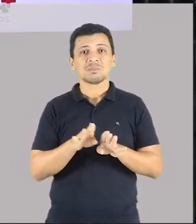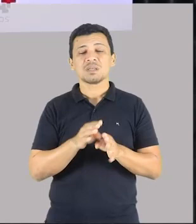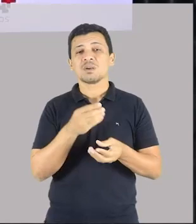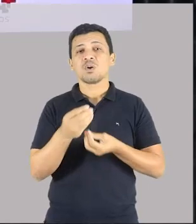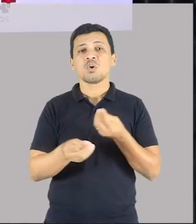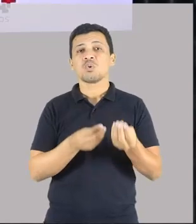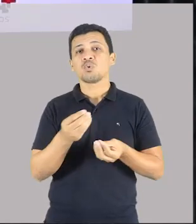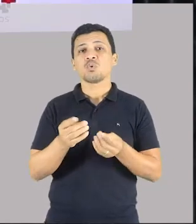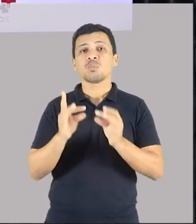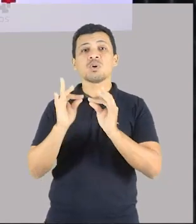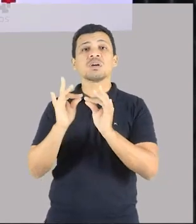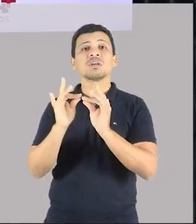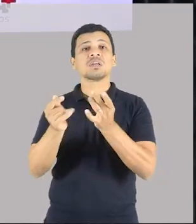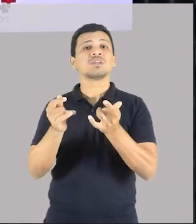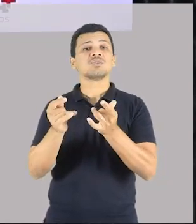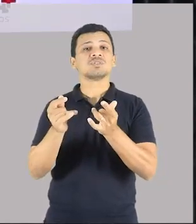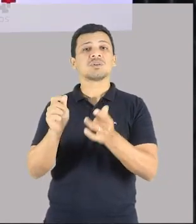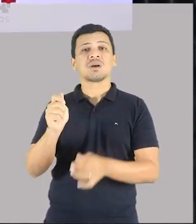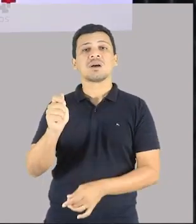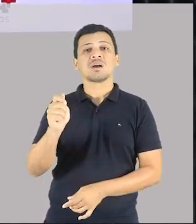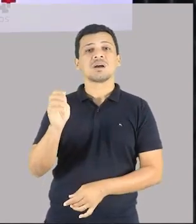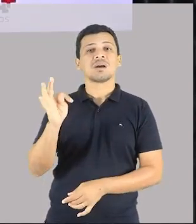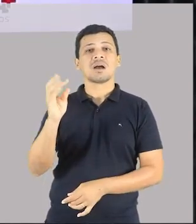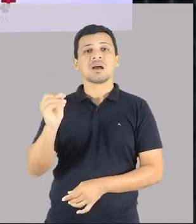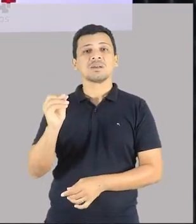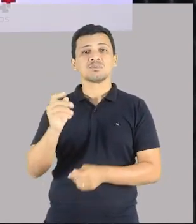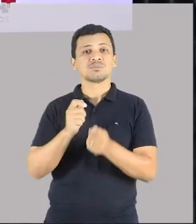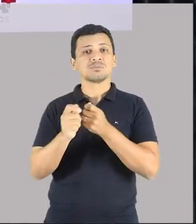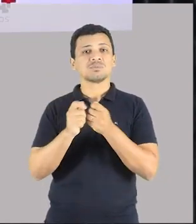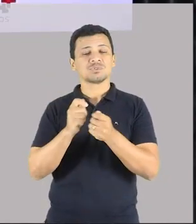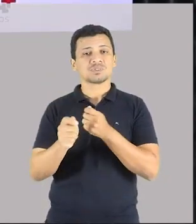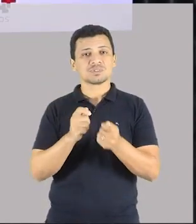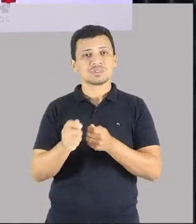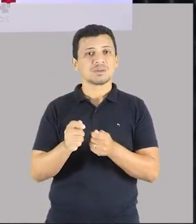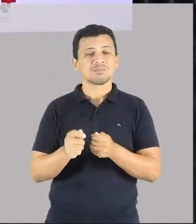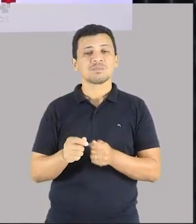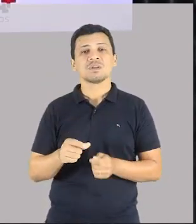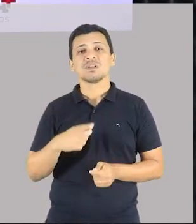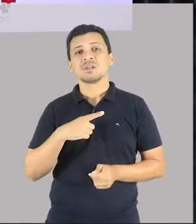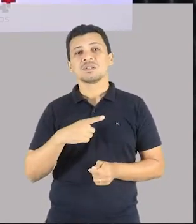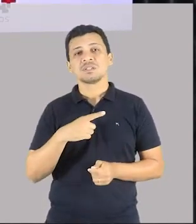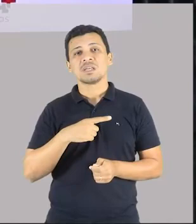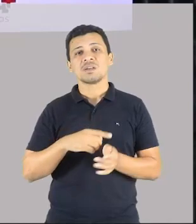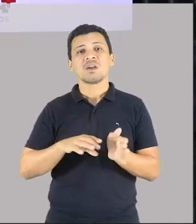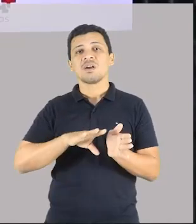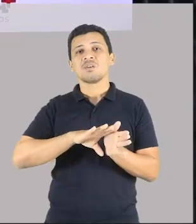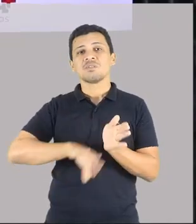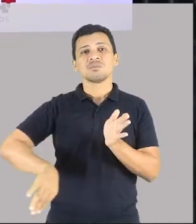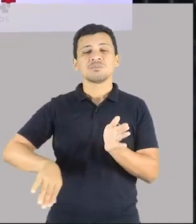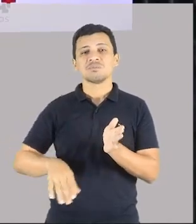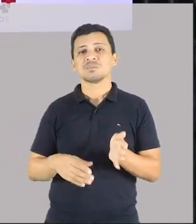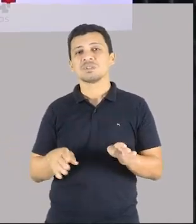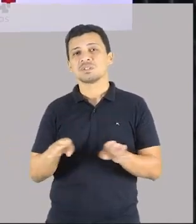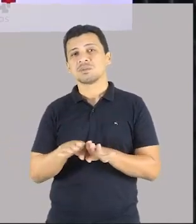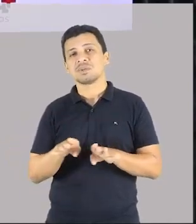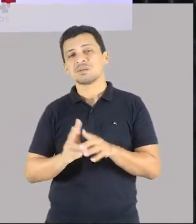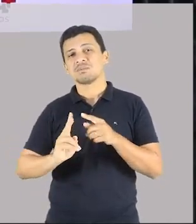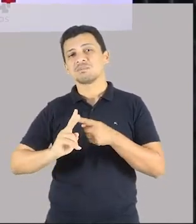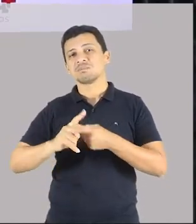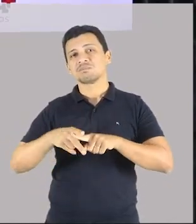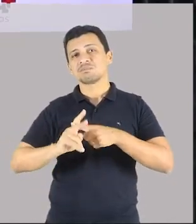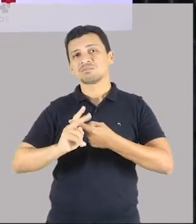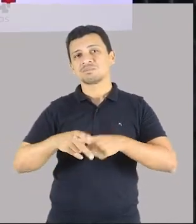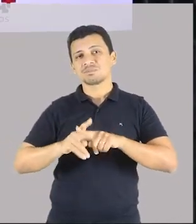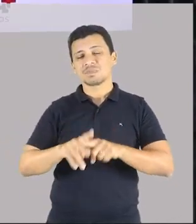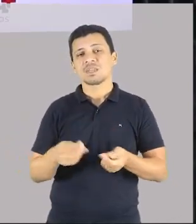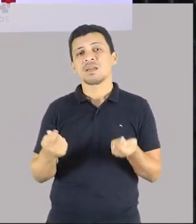vida dos atos administrativos, da extinção, do desfazimento e da sanatória, quando é possível